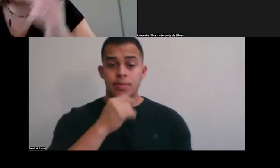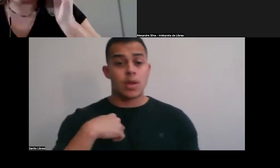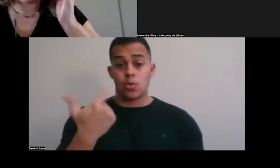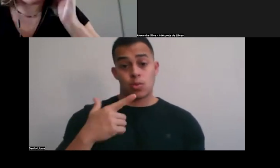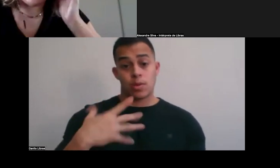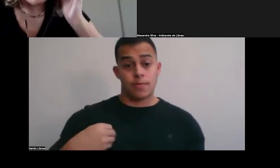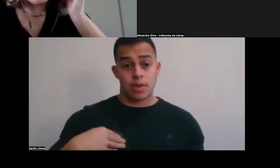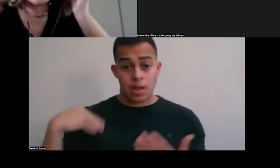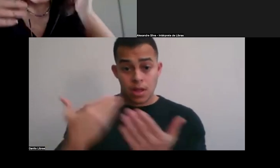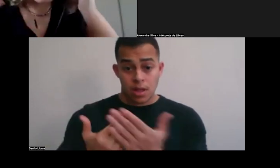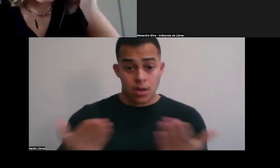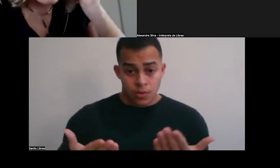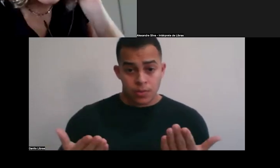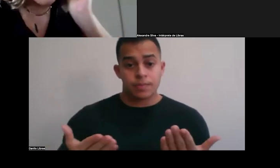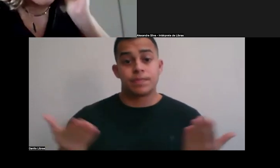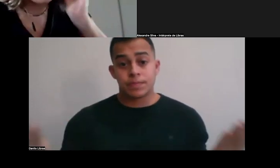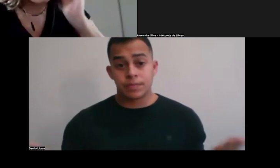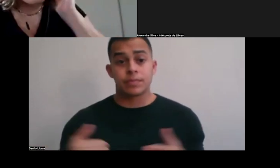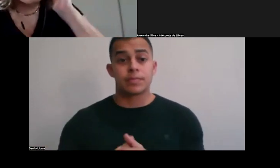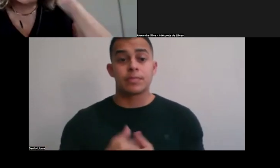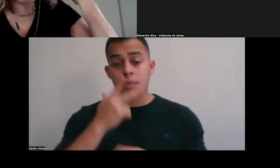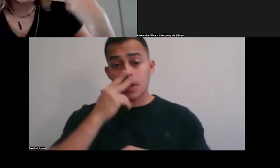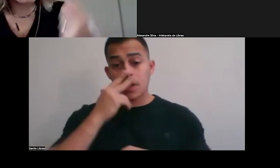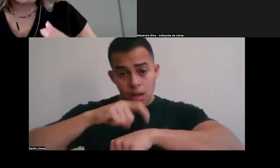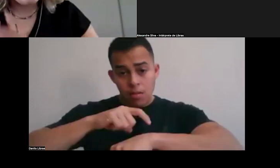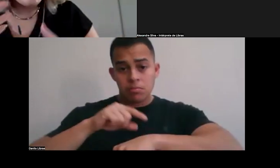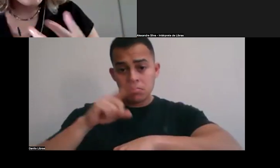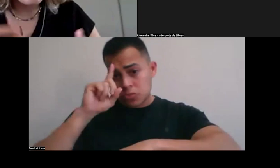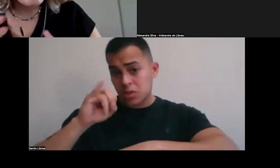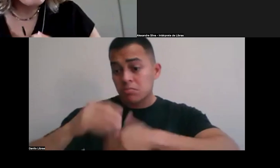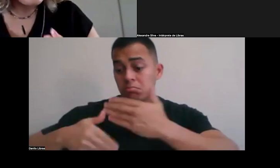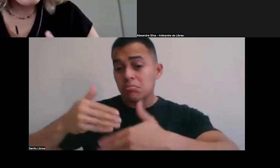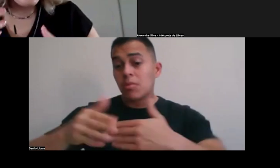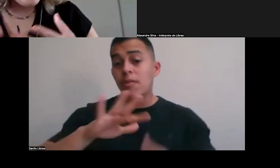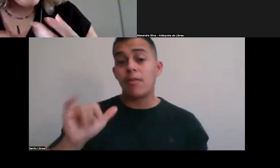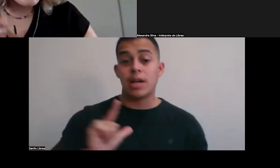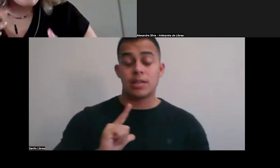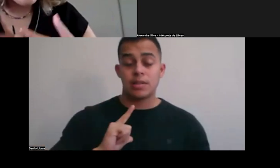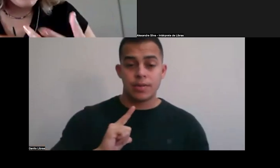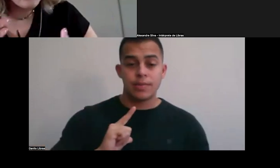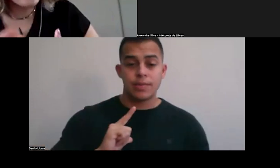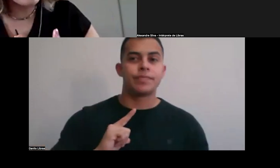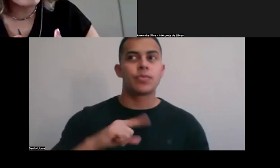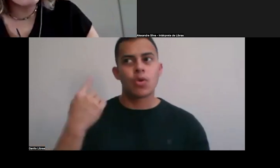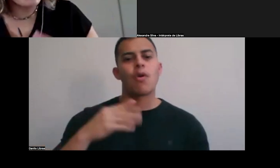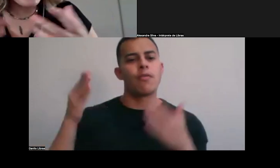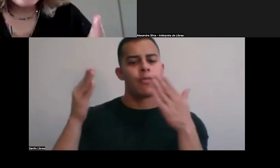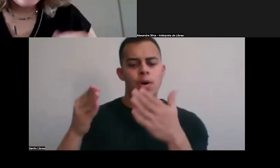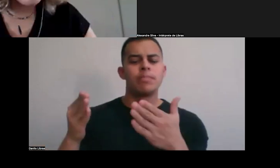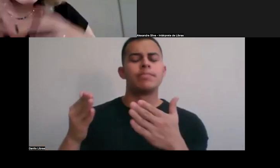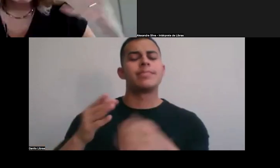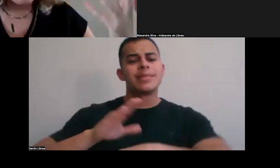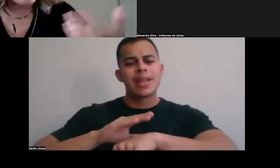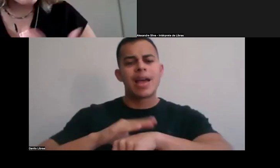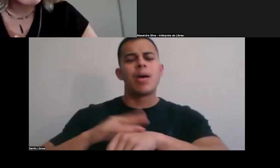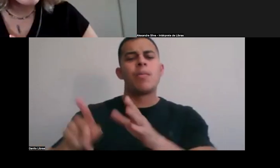hoje. E assim, Também já não. parto para um momento que eu não sei se eu vou ter, porque realmente a gente vai né, dedicando tanto do nosso tempo para a carreira e